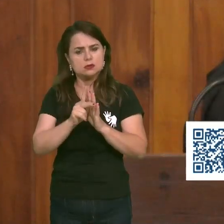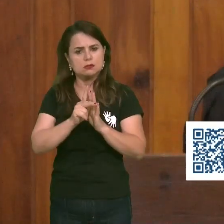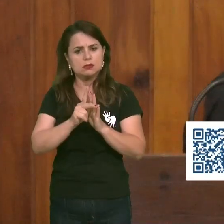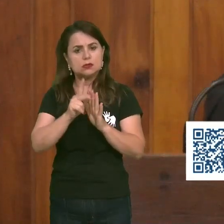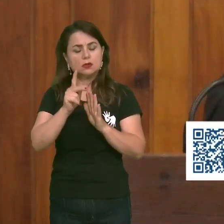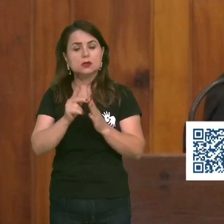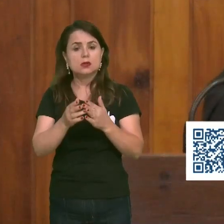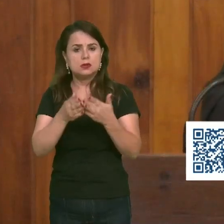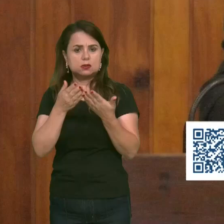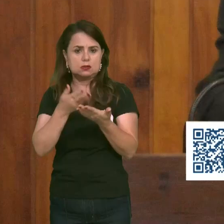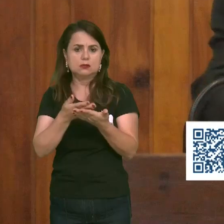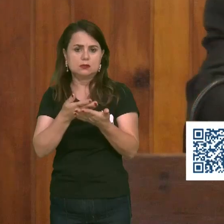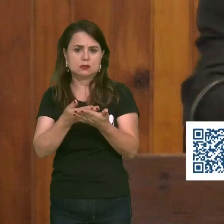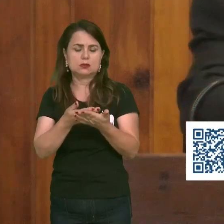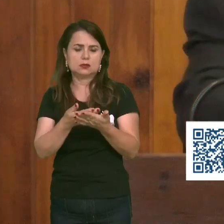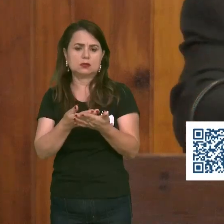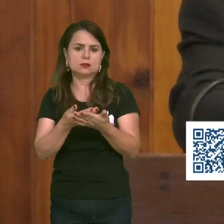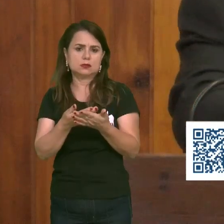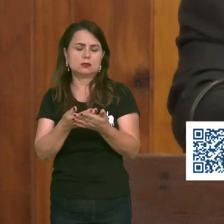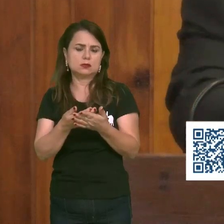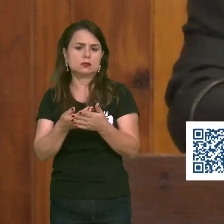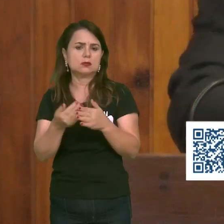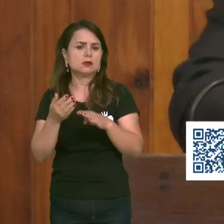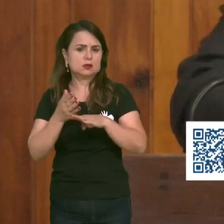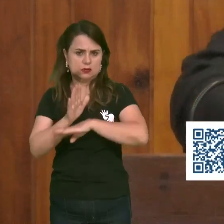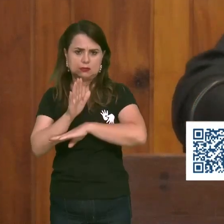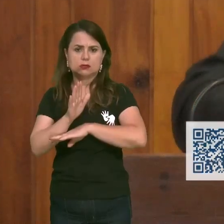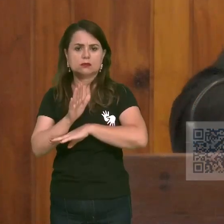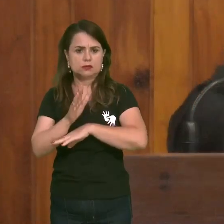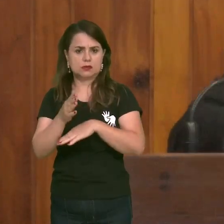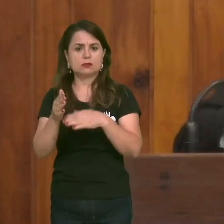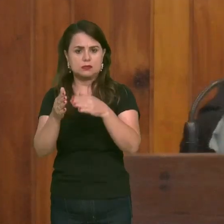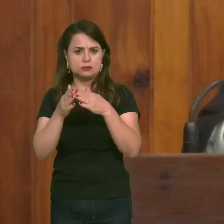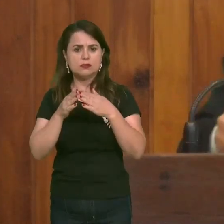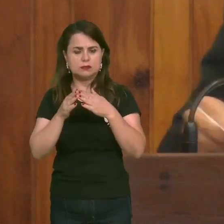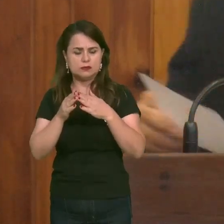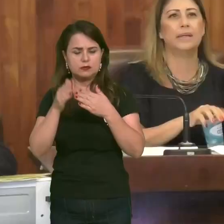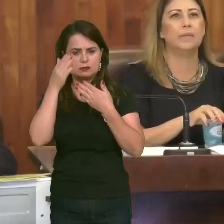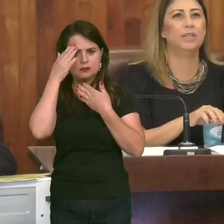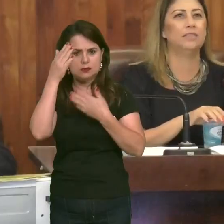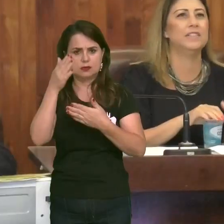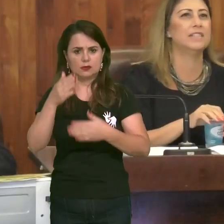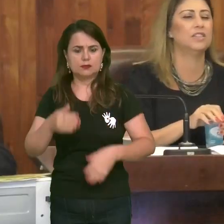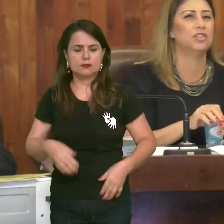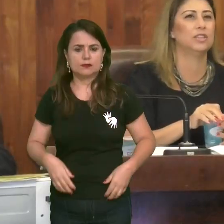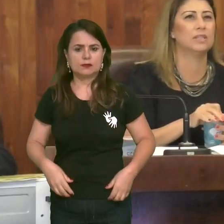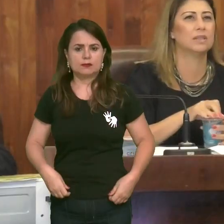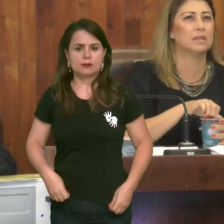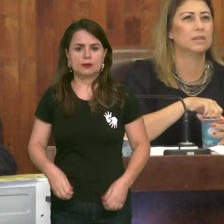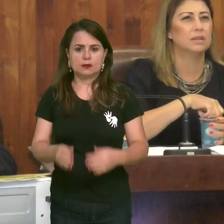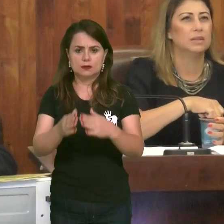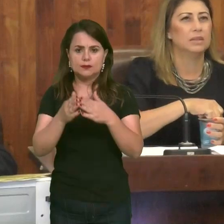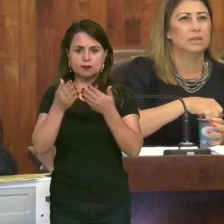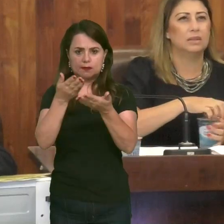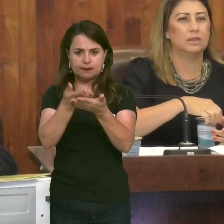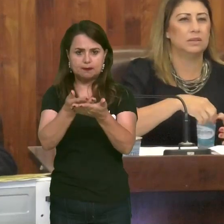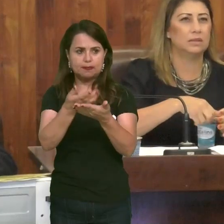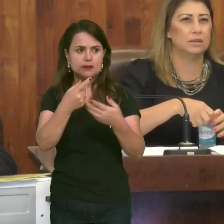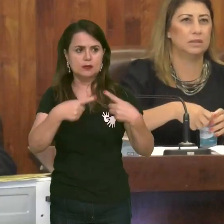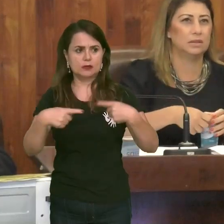desse meu requerimento e solicita aprovação dos demais pares Obrigado requerimento Continue em